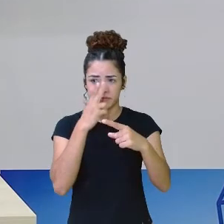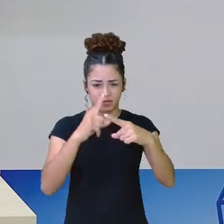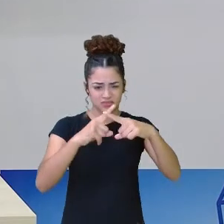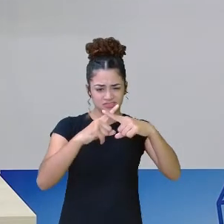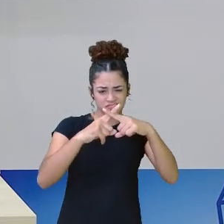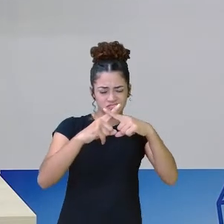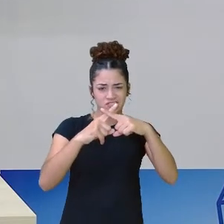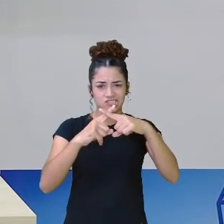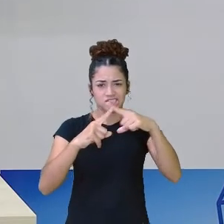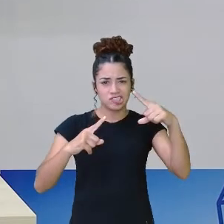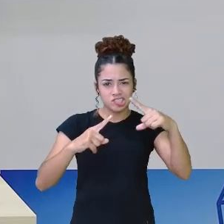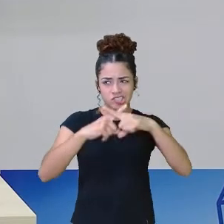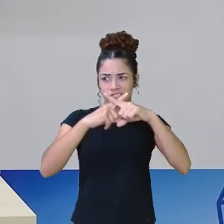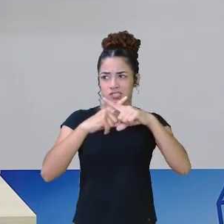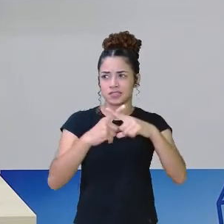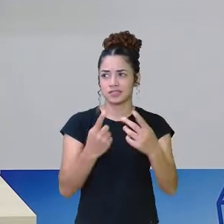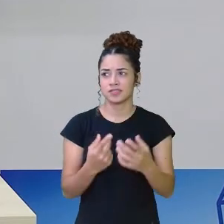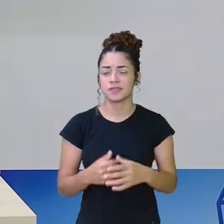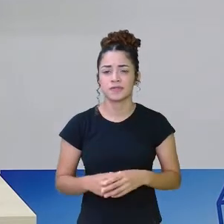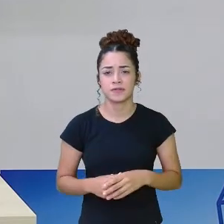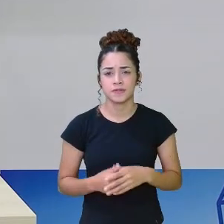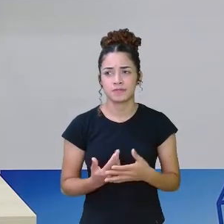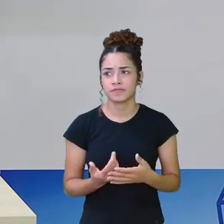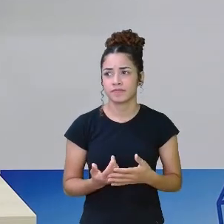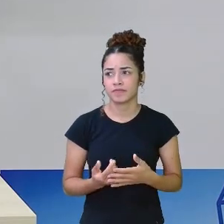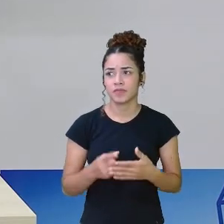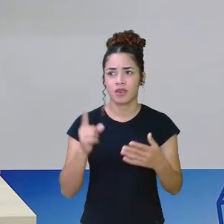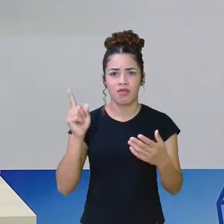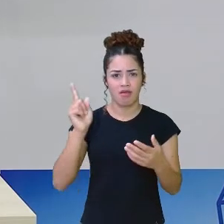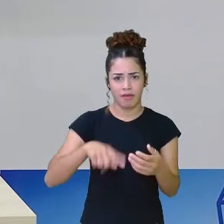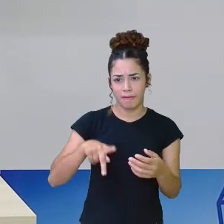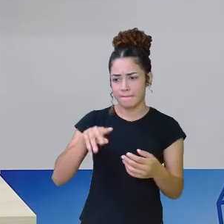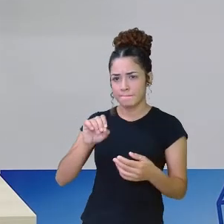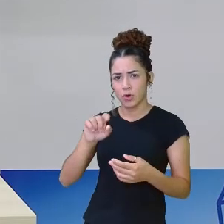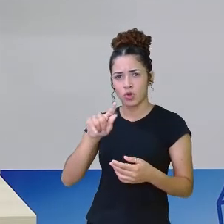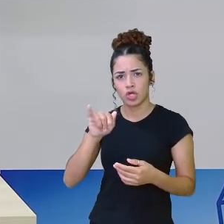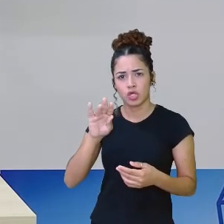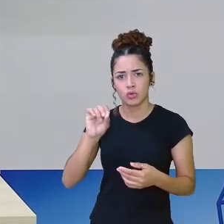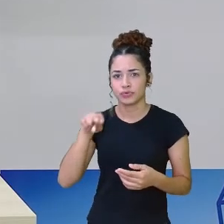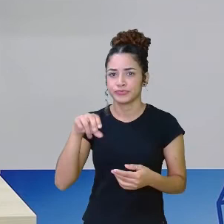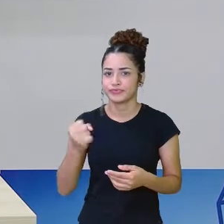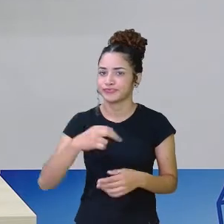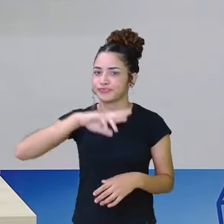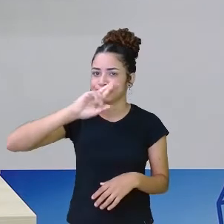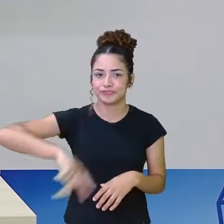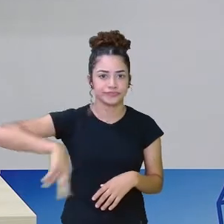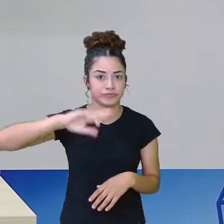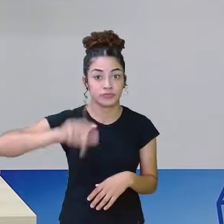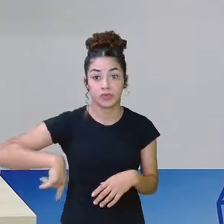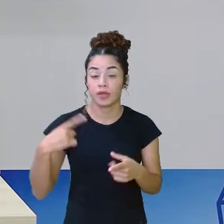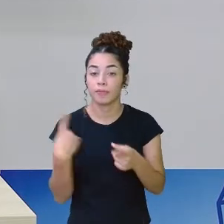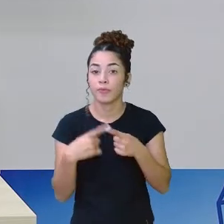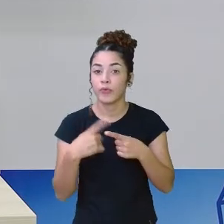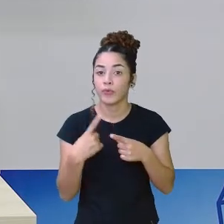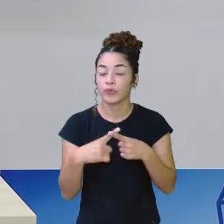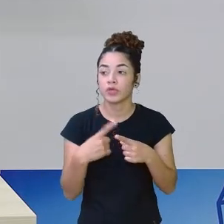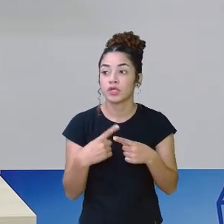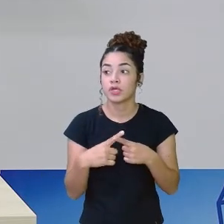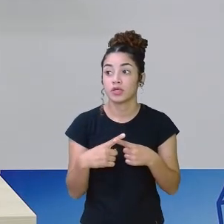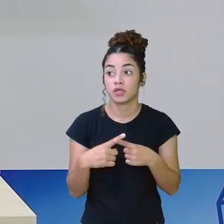tá? Segmento de reta, parece uma ampulheta, né? É um polígono? De jeito nenhum. Por quê?